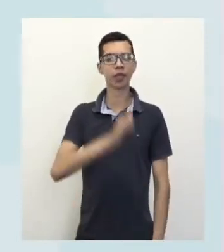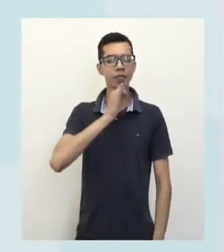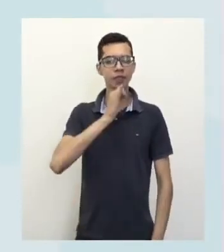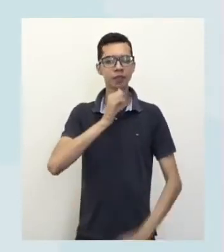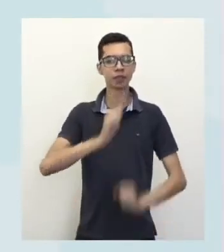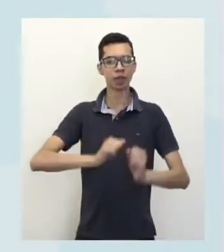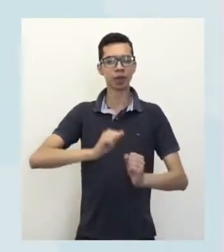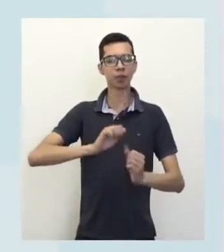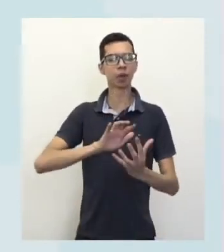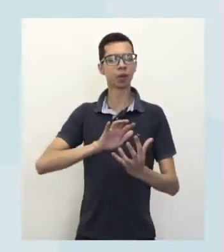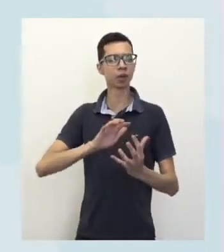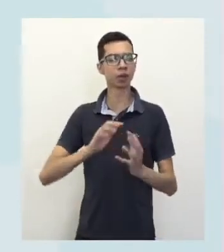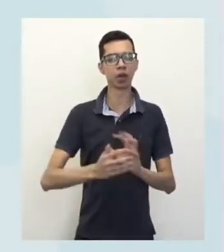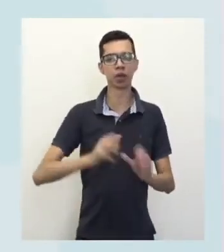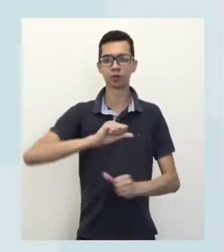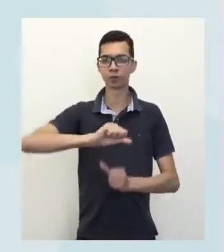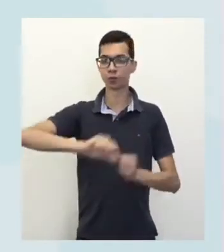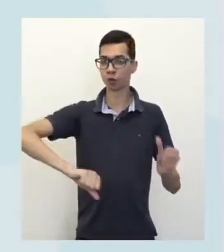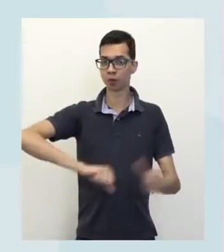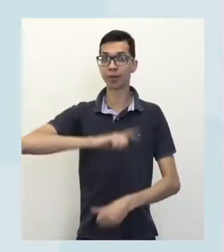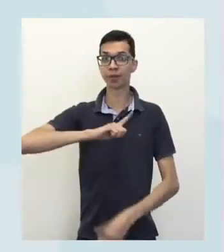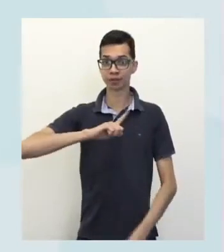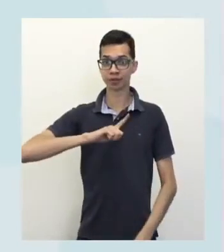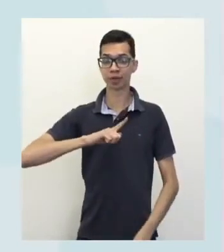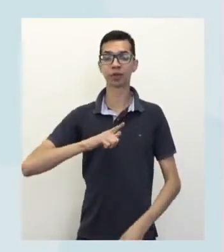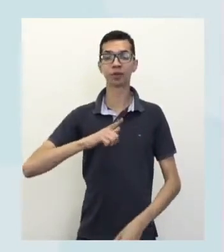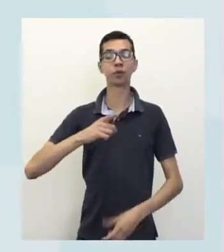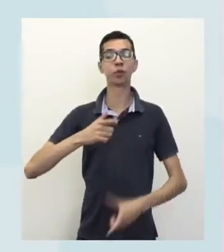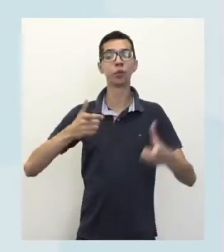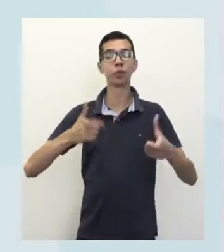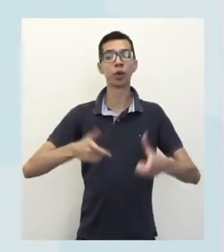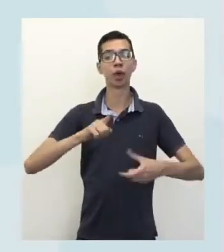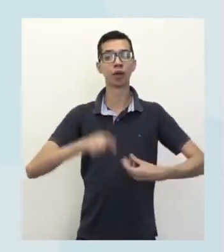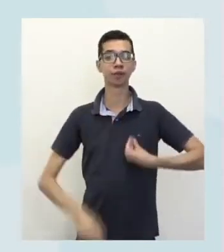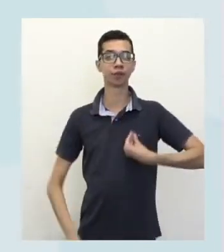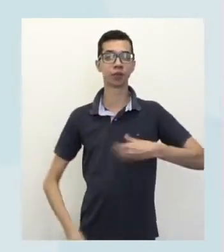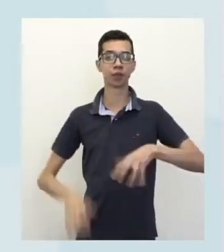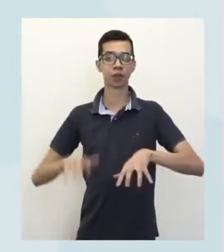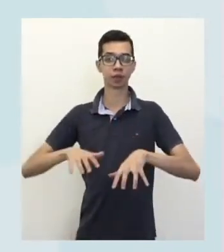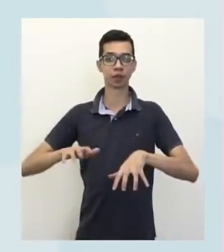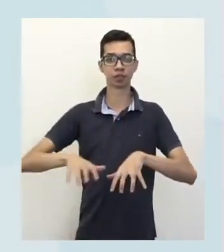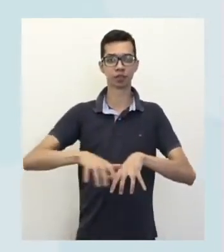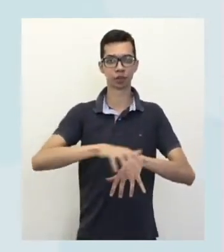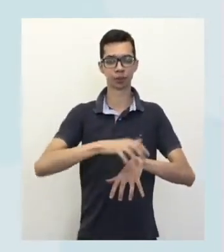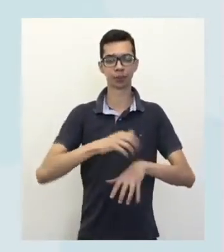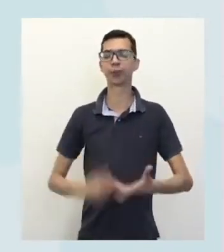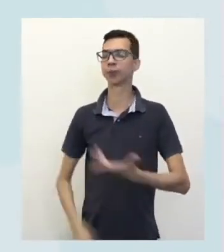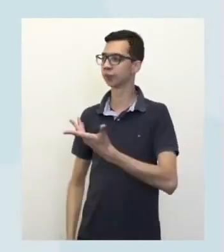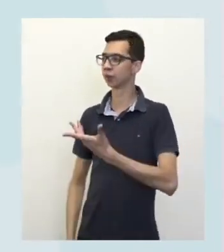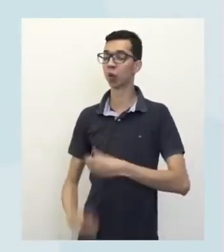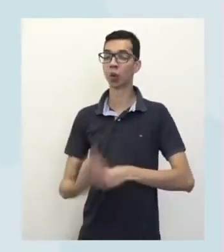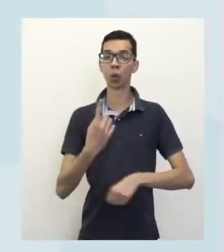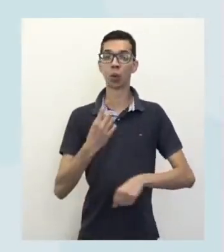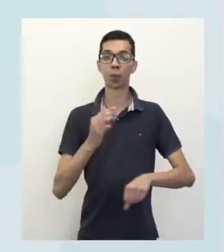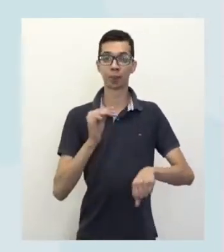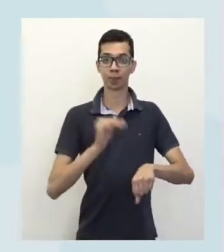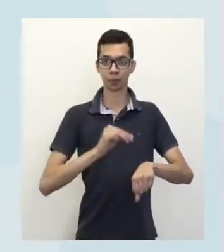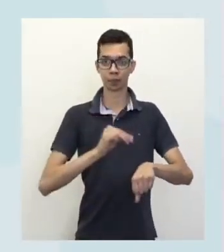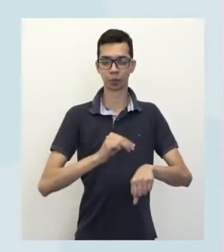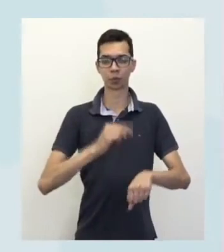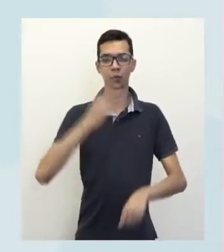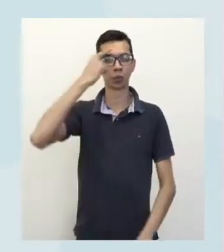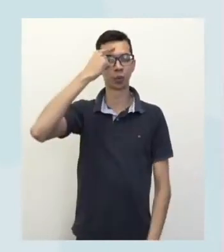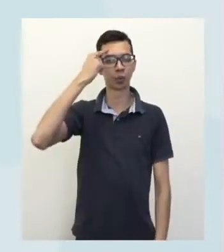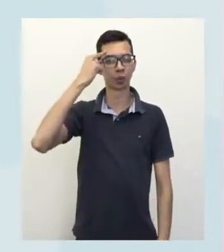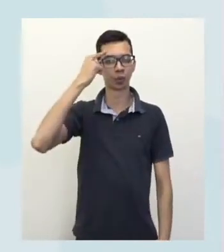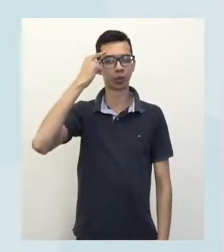transformação presente na sua região. Essas duas questõezinhas, elas vão ficar para vocês por 1 minuto e meio. Então, vocês vão ter um